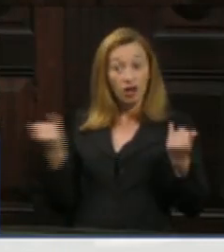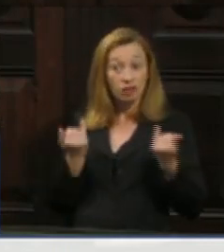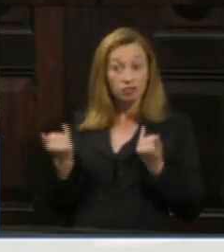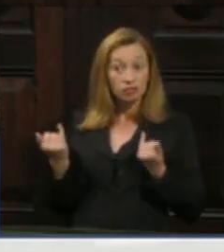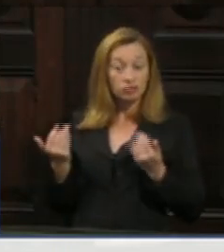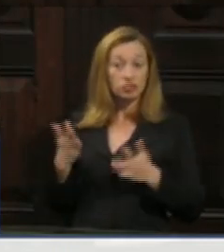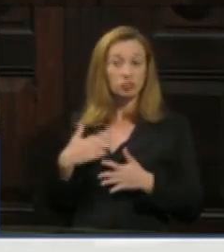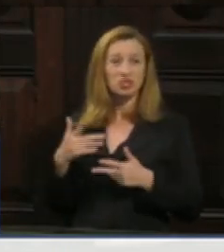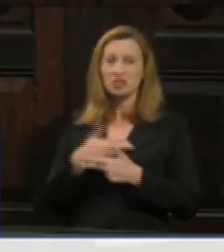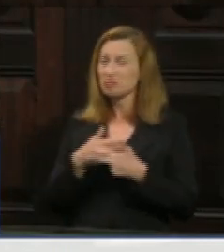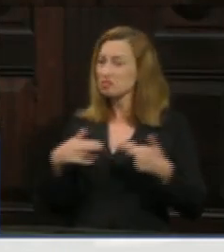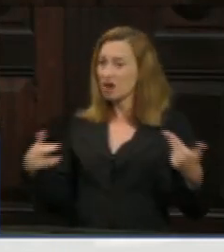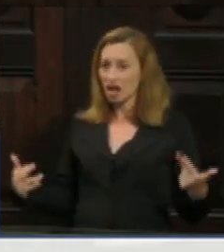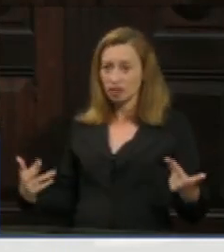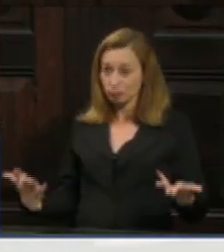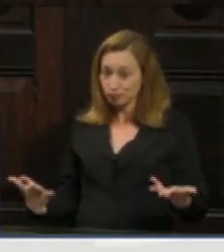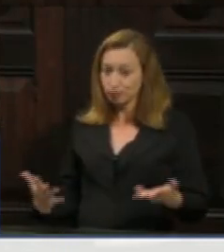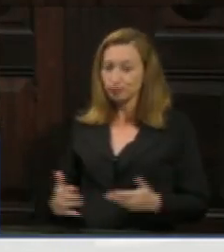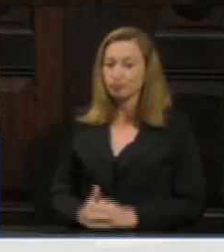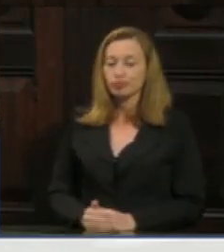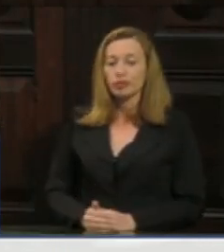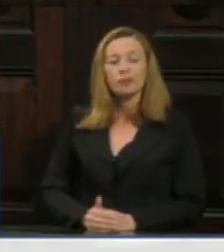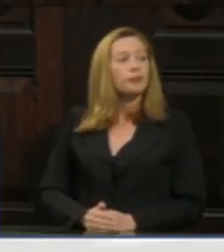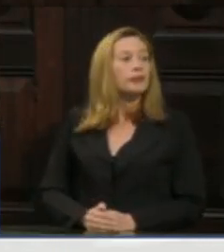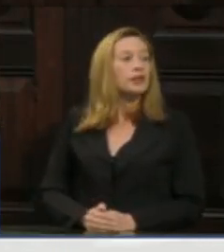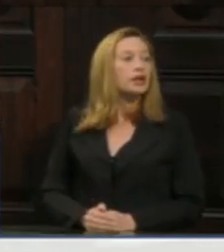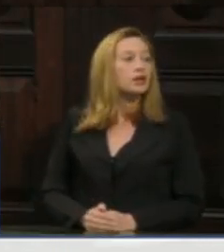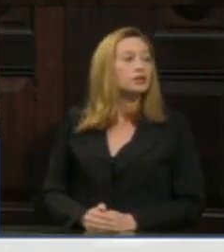E essa famosa operação no Judiciário